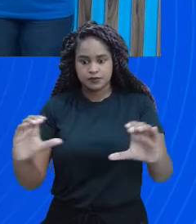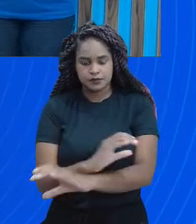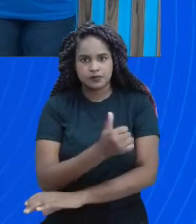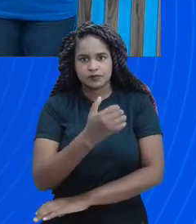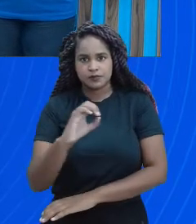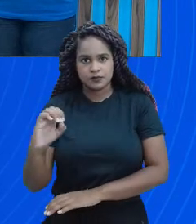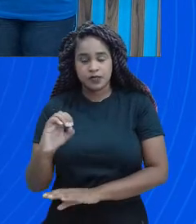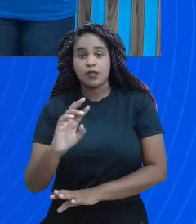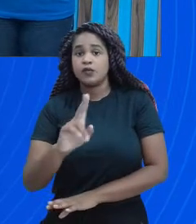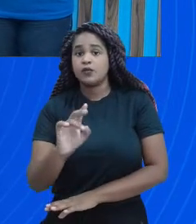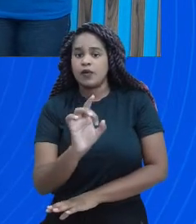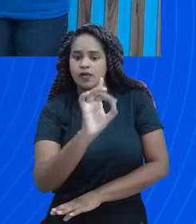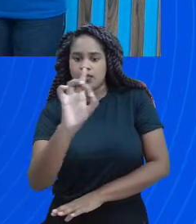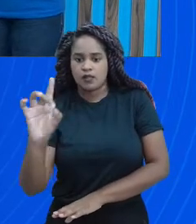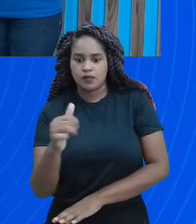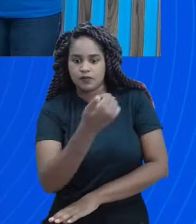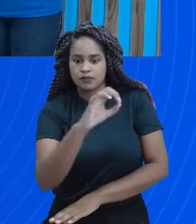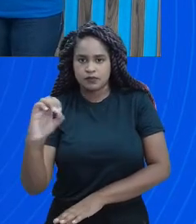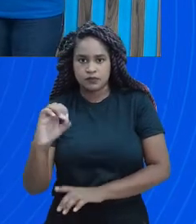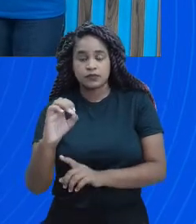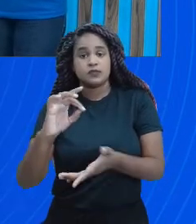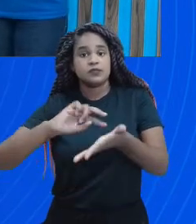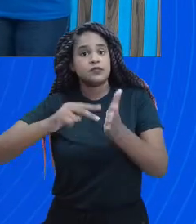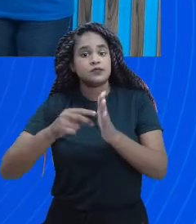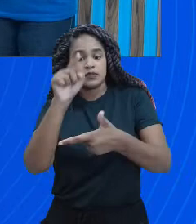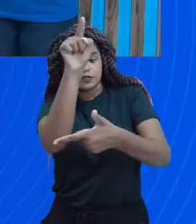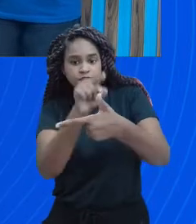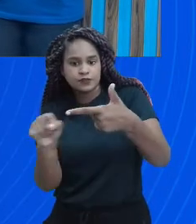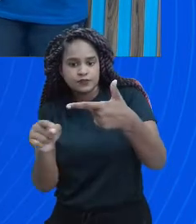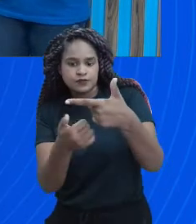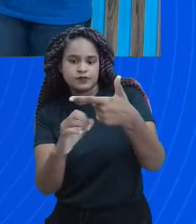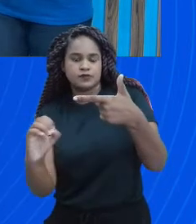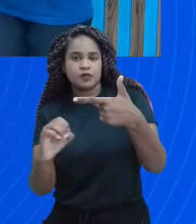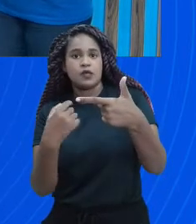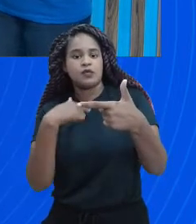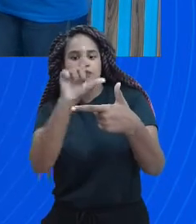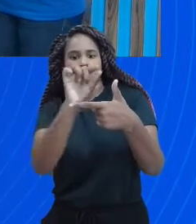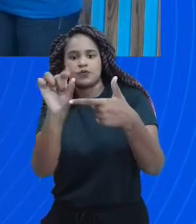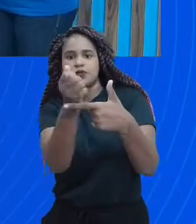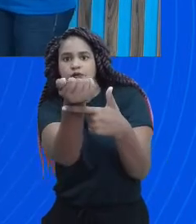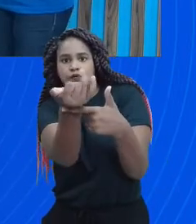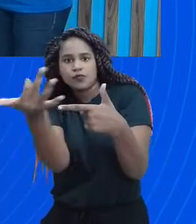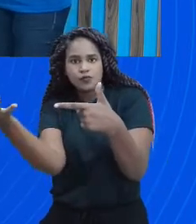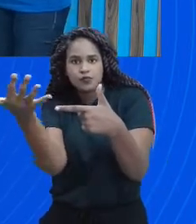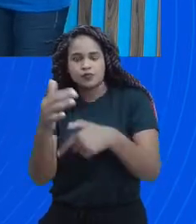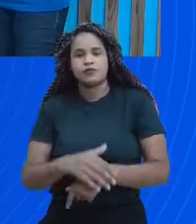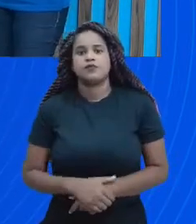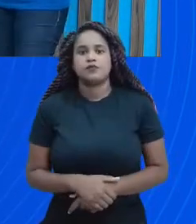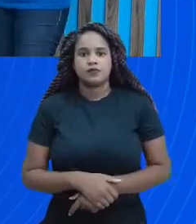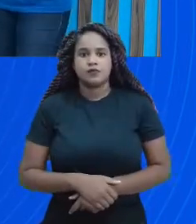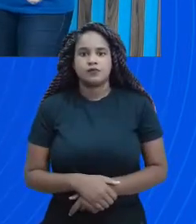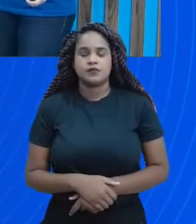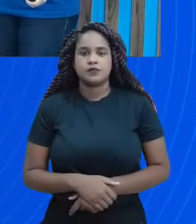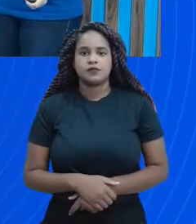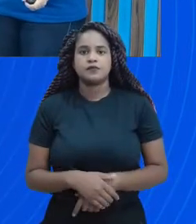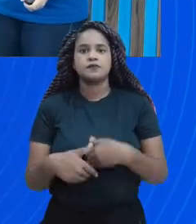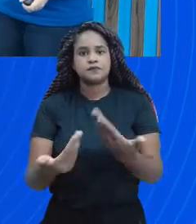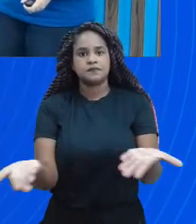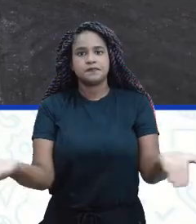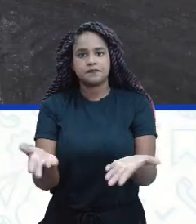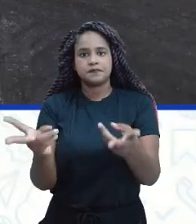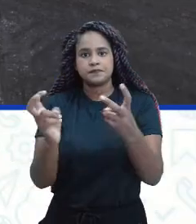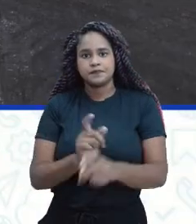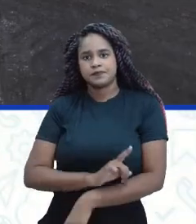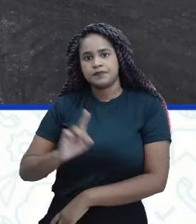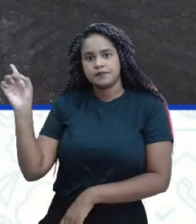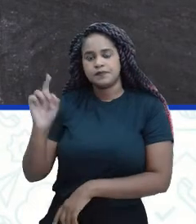um vale 100. É uma divisão em 100 partes que eu vou pegar algumas delas, tá certo? Então, vamos observar aqui, ó.